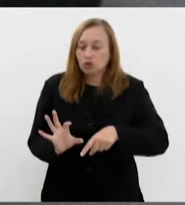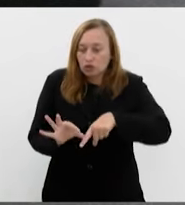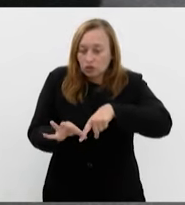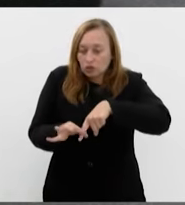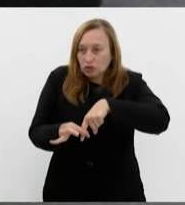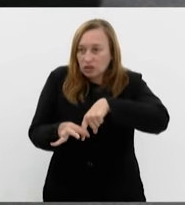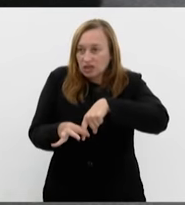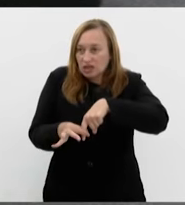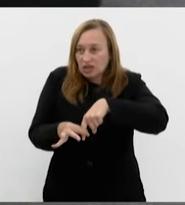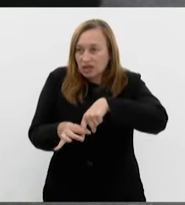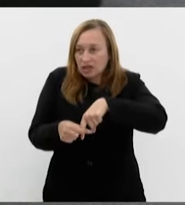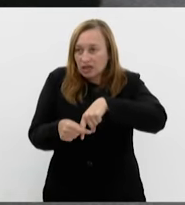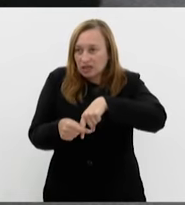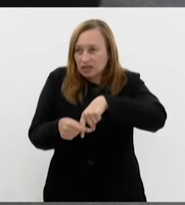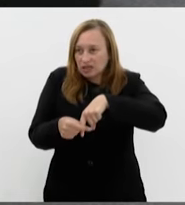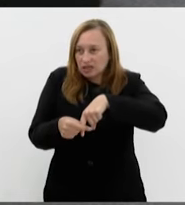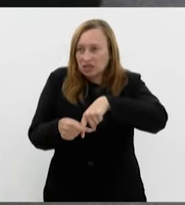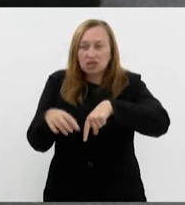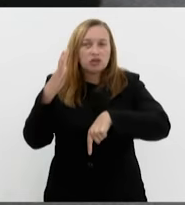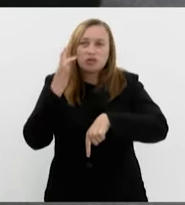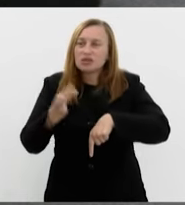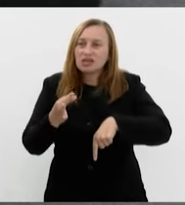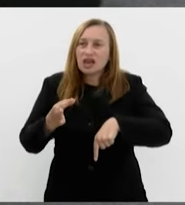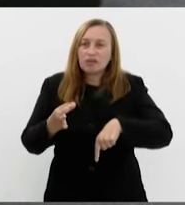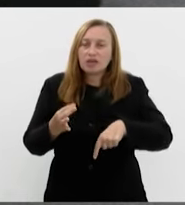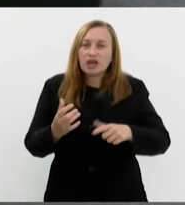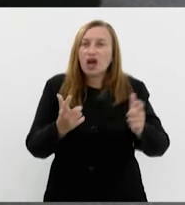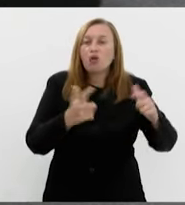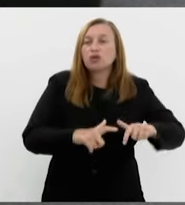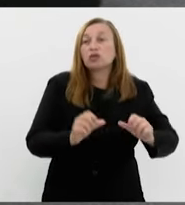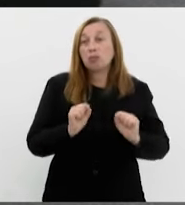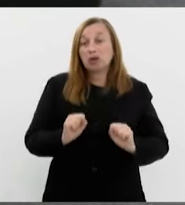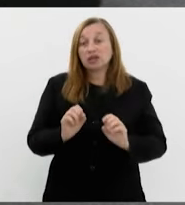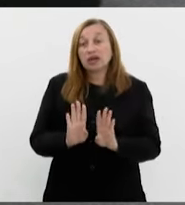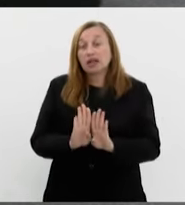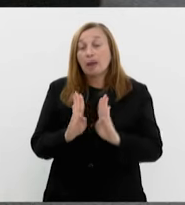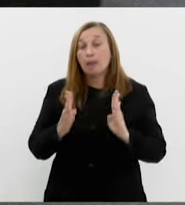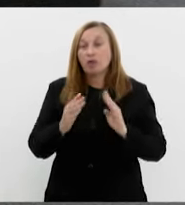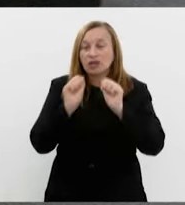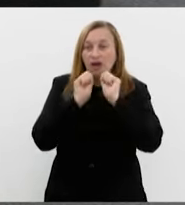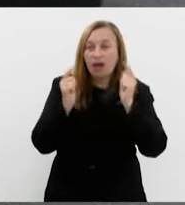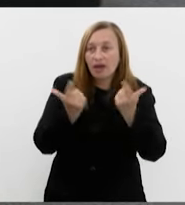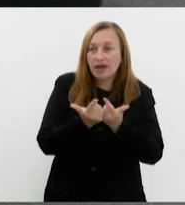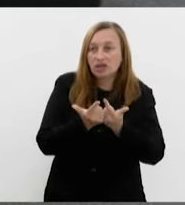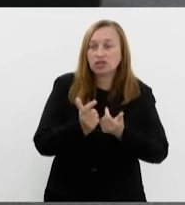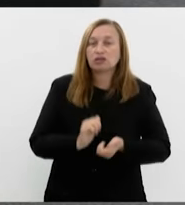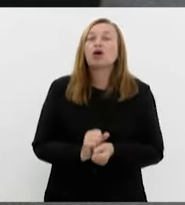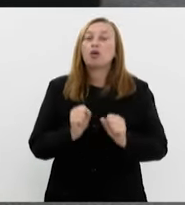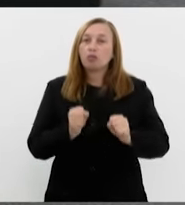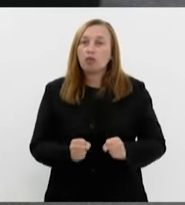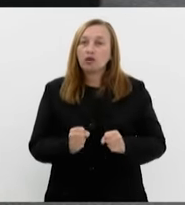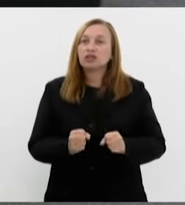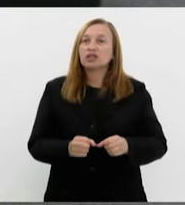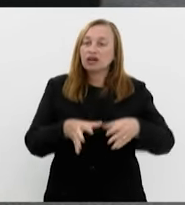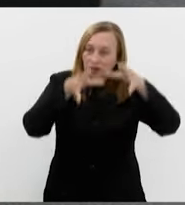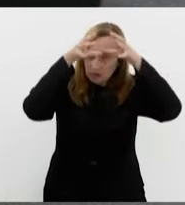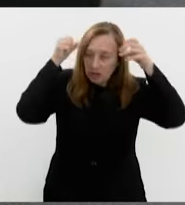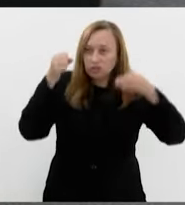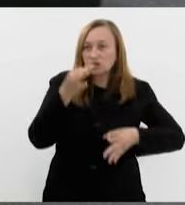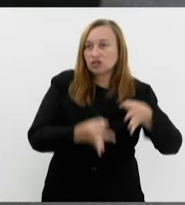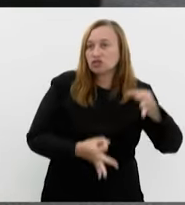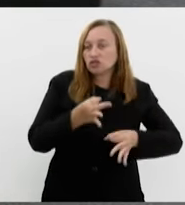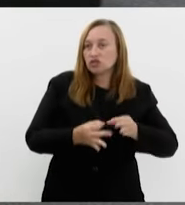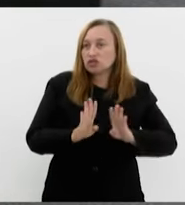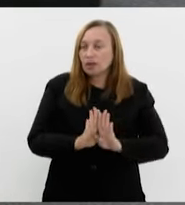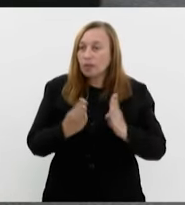estão. Podem estar aqui na porta da Alerj, podem estar na porta do Tribunal de Justiça, podem estar na porta da